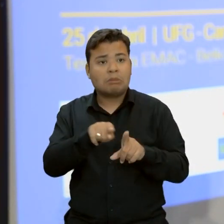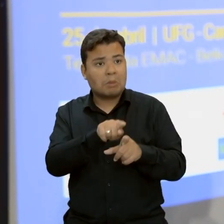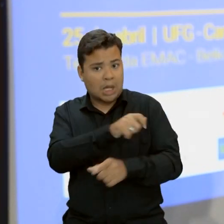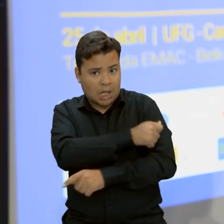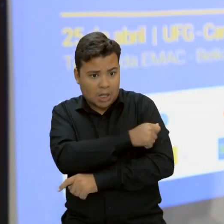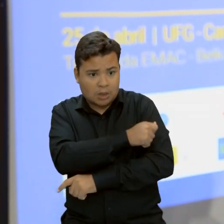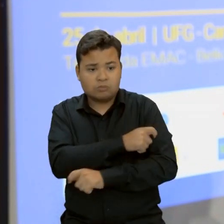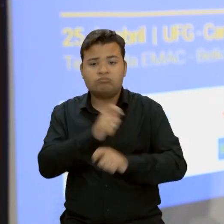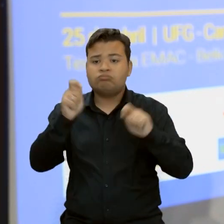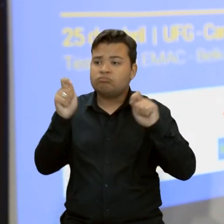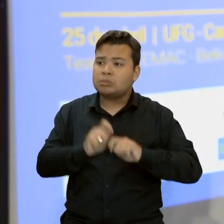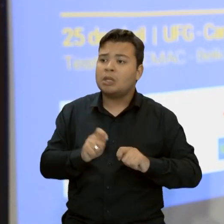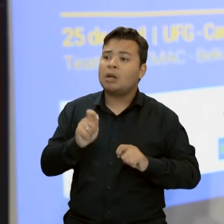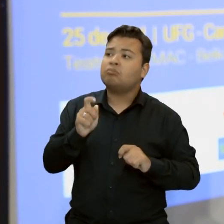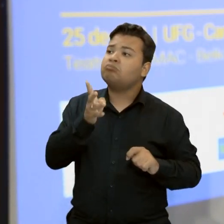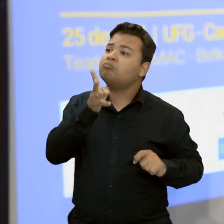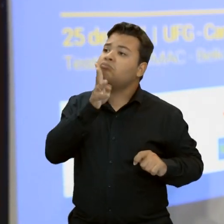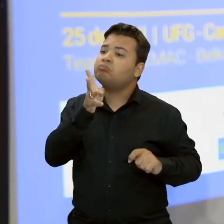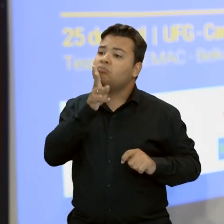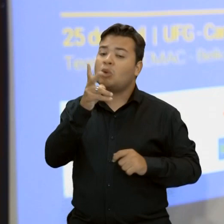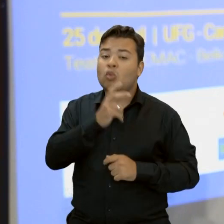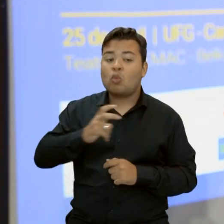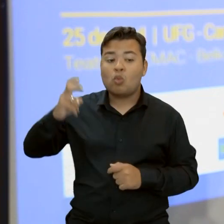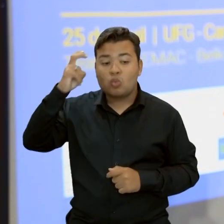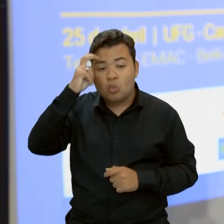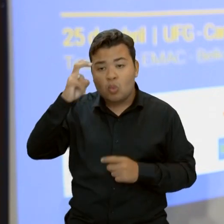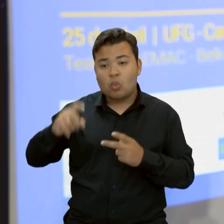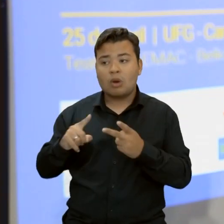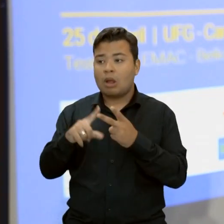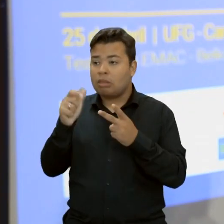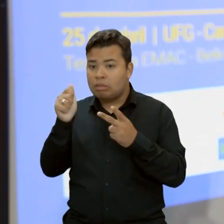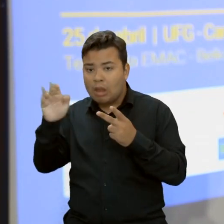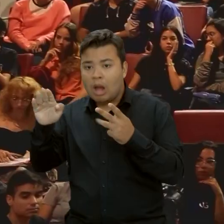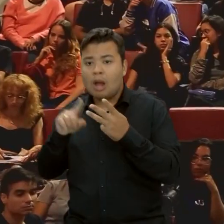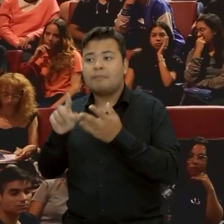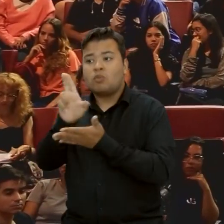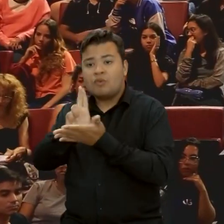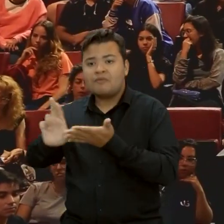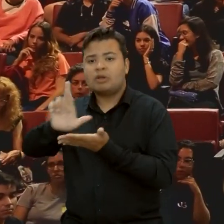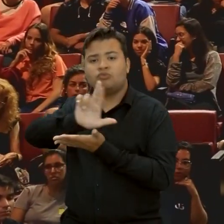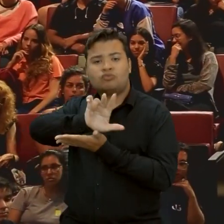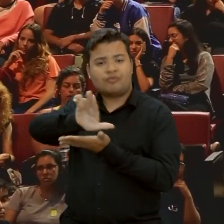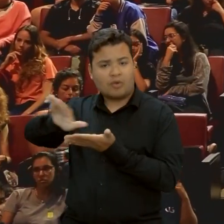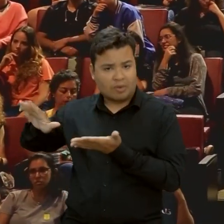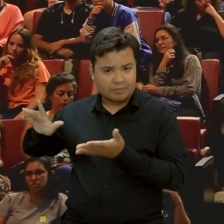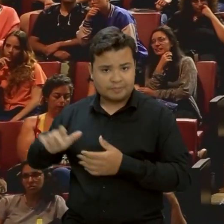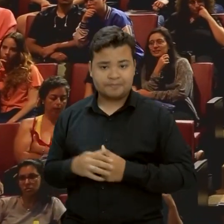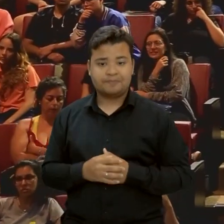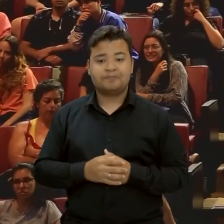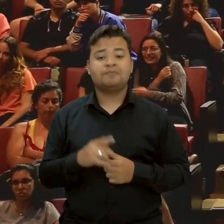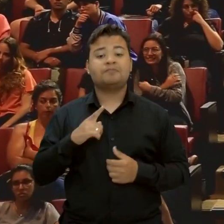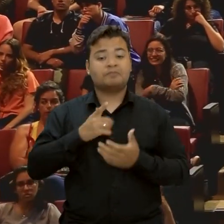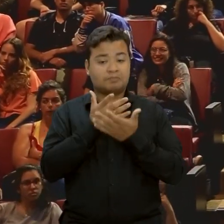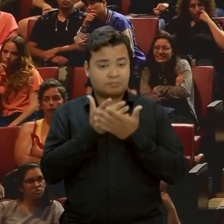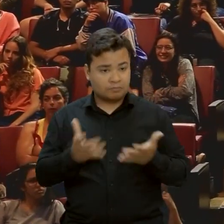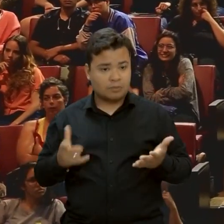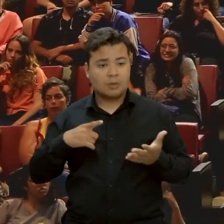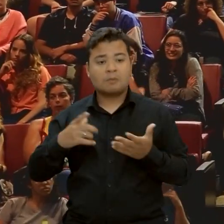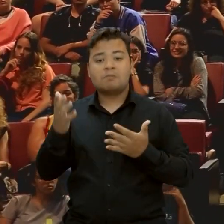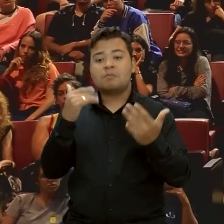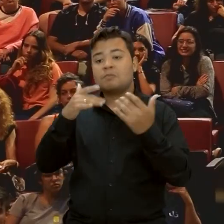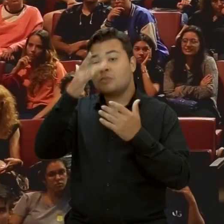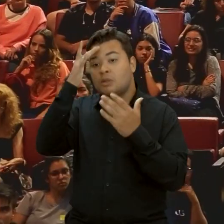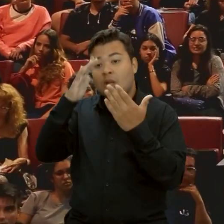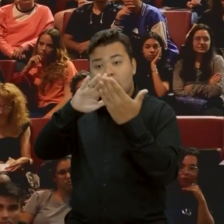experimentar, né, culturas, laboratórios, universidades diferentes. O evento também chama a atenção de intercambistas